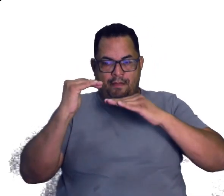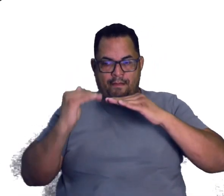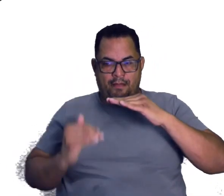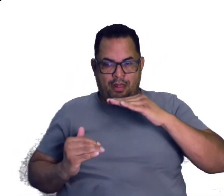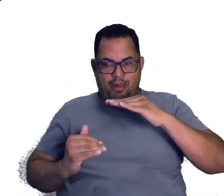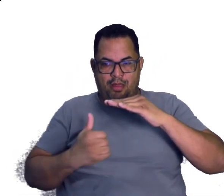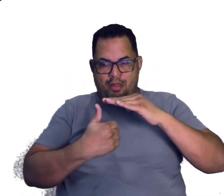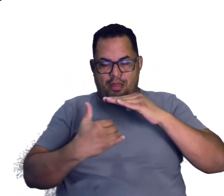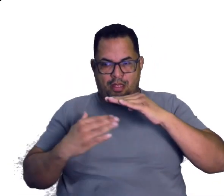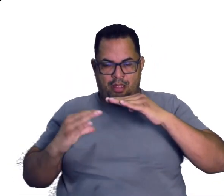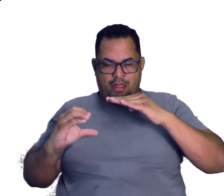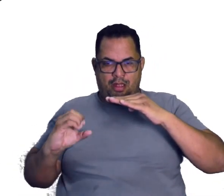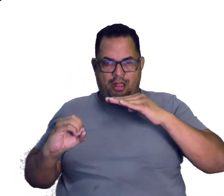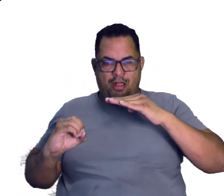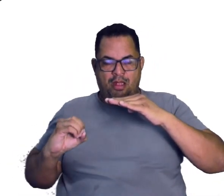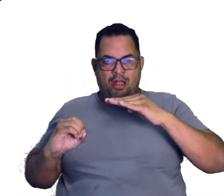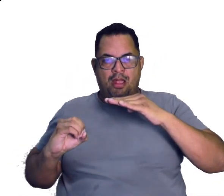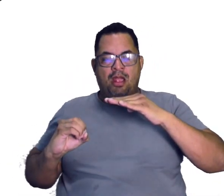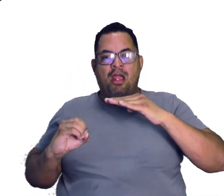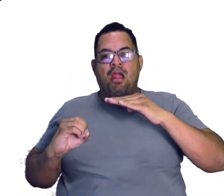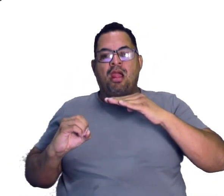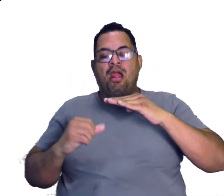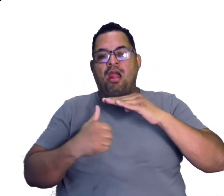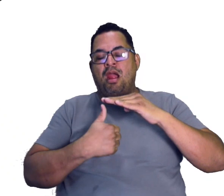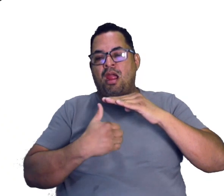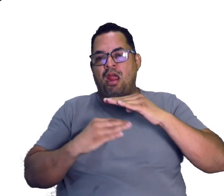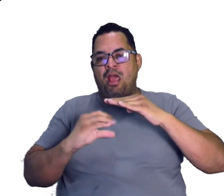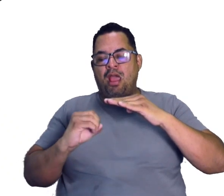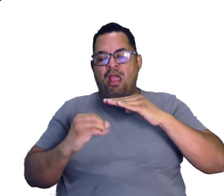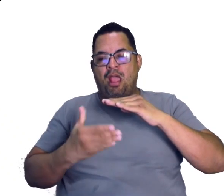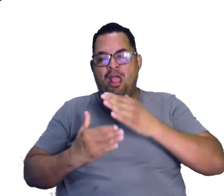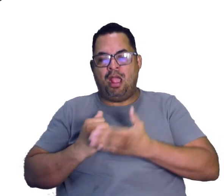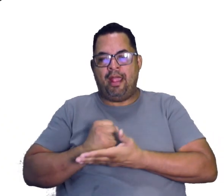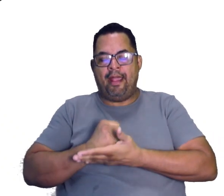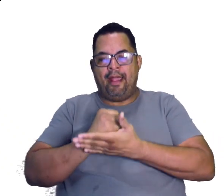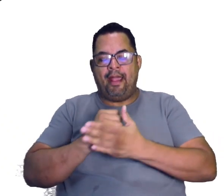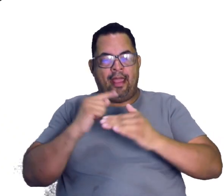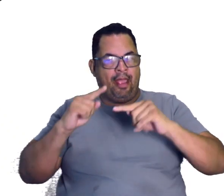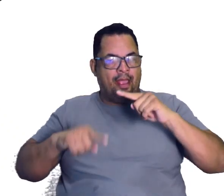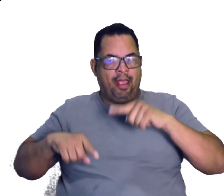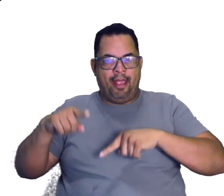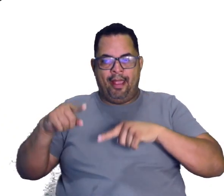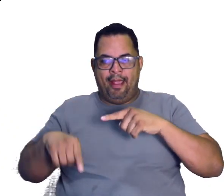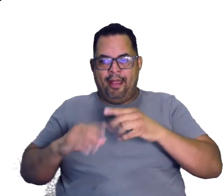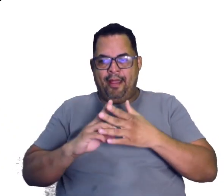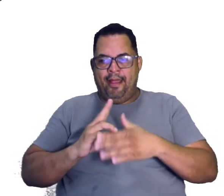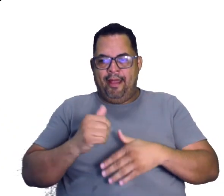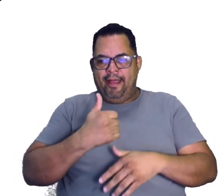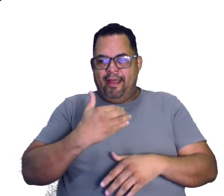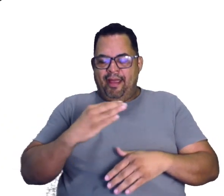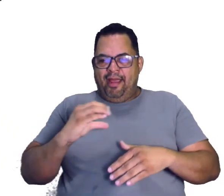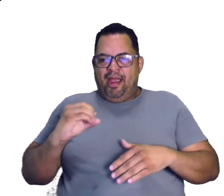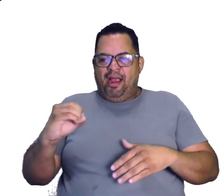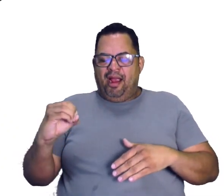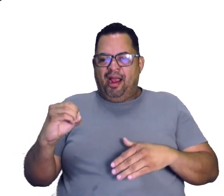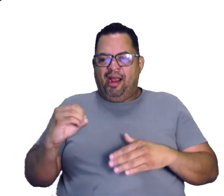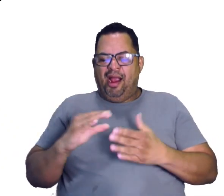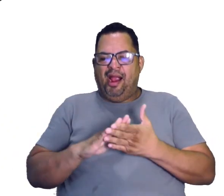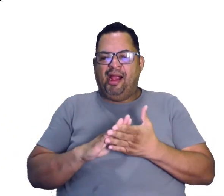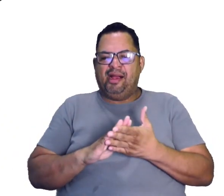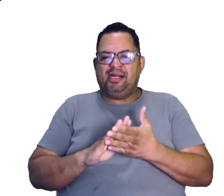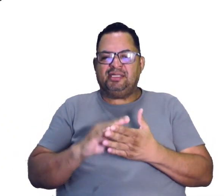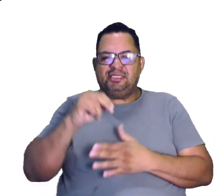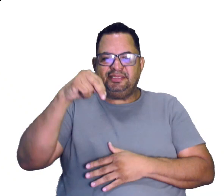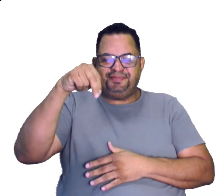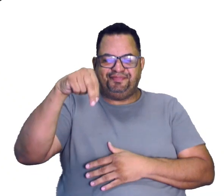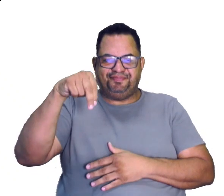notação científica, tá? 10 é a base, ela não vai variar, sempre vai ter o 10 lá. O